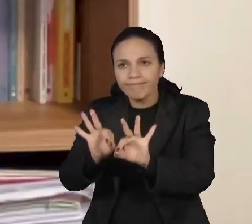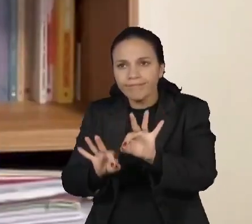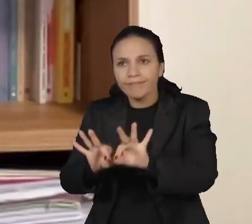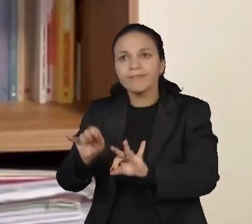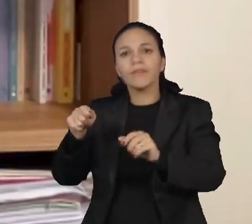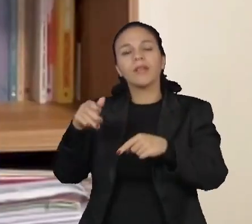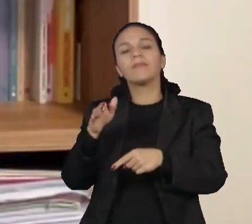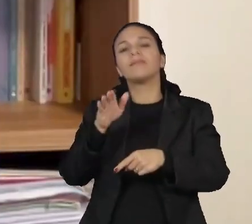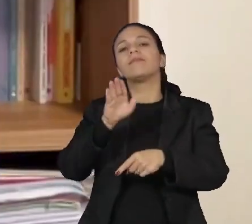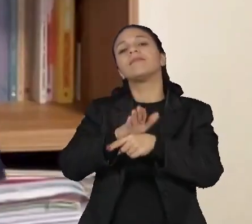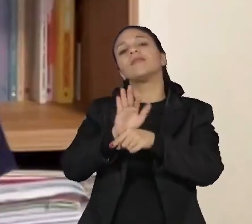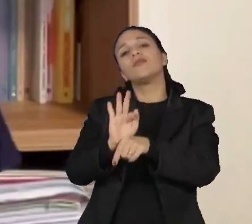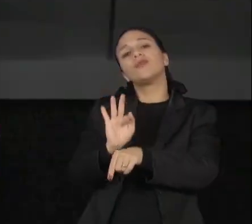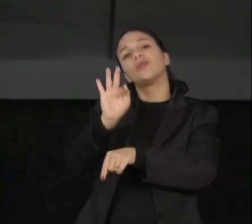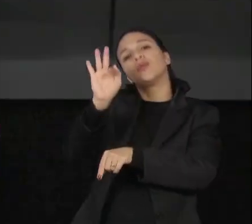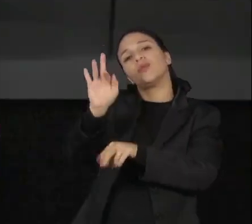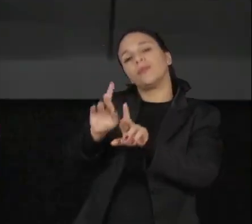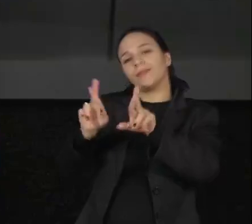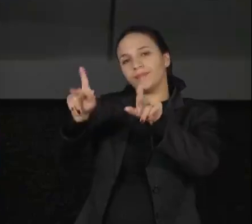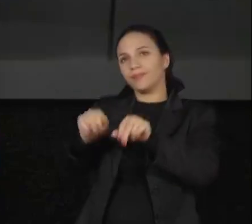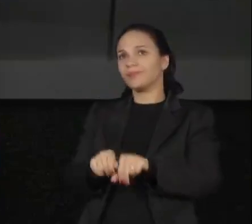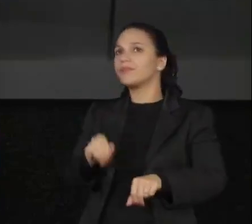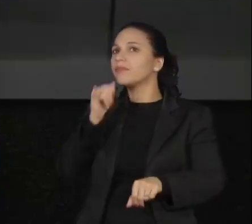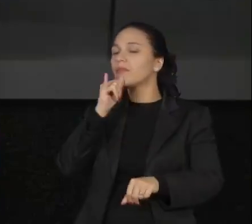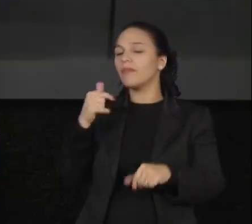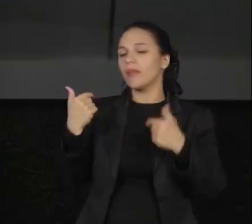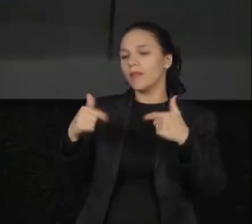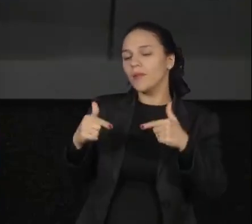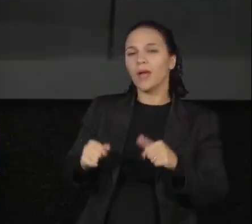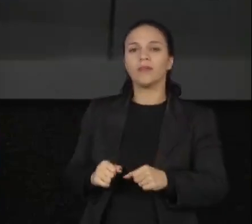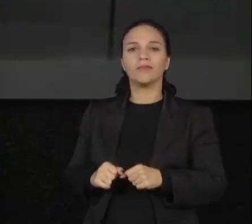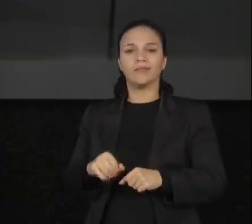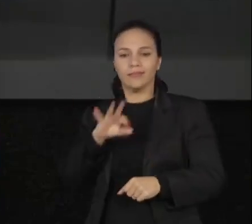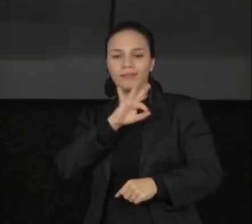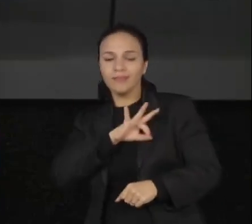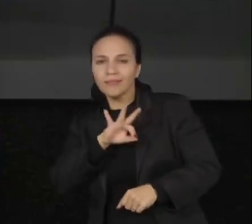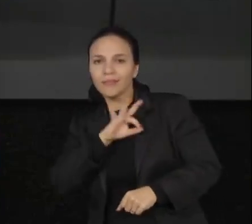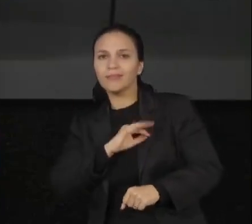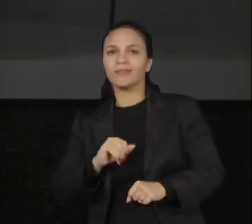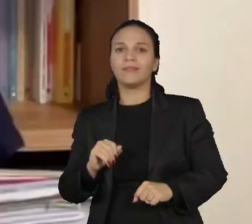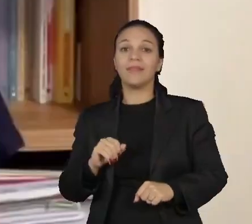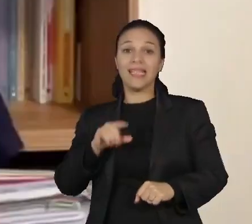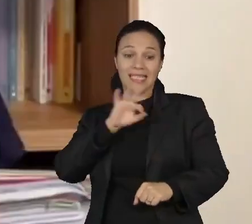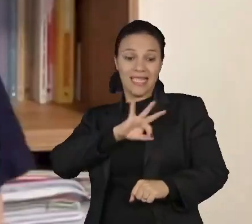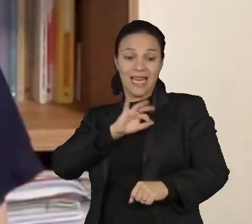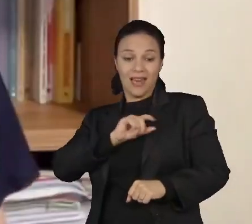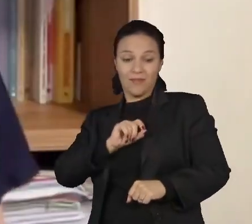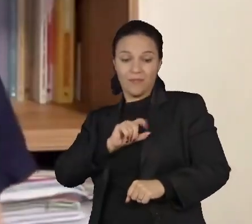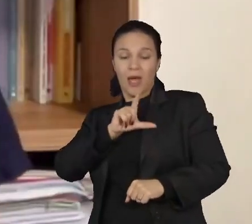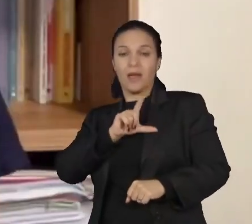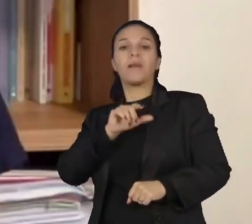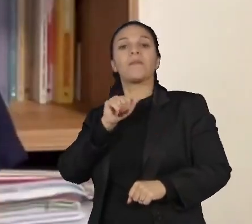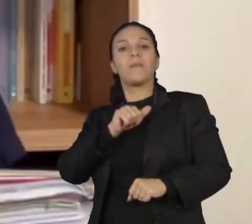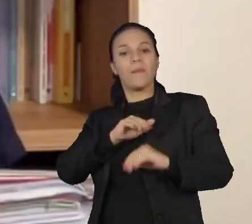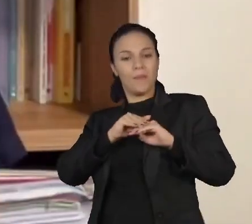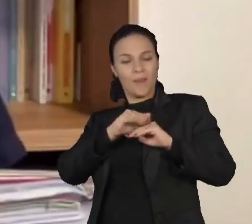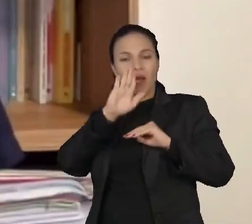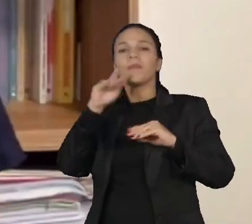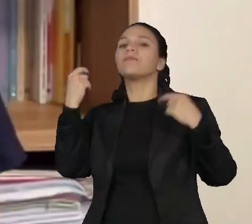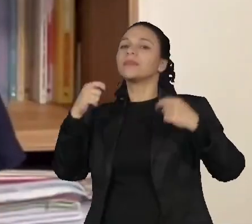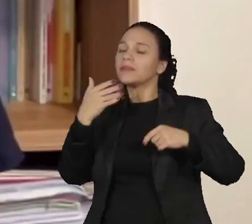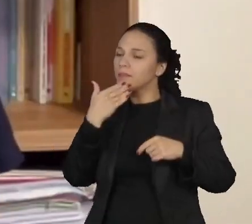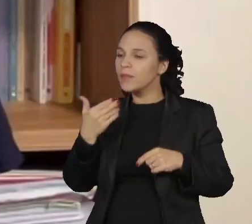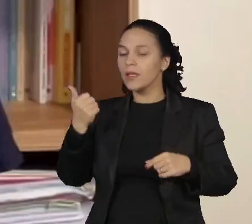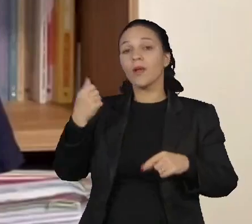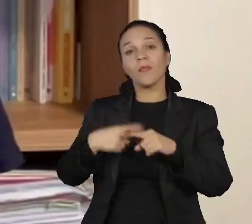permitir outros horizontes para essa família. Melhoria de emprego e renda, a melhoria do salário mínimo, a diminuição da jornada de trabalho,